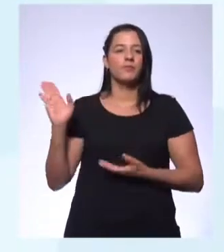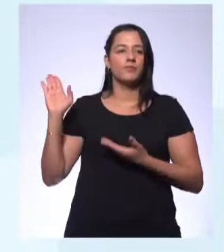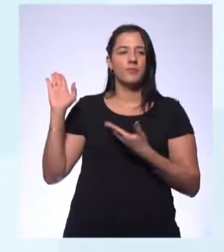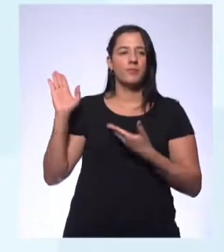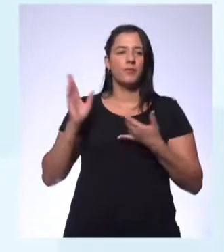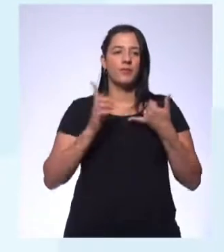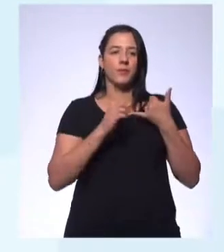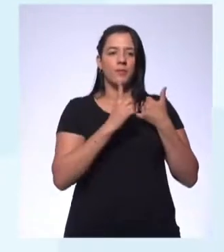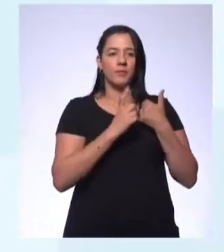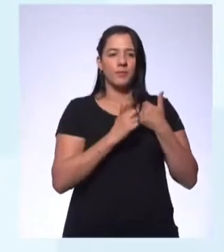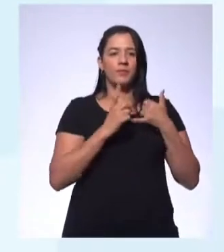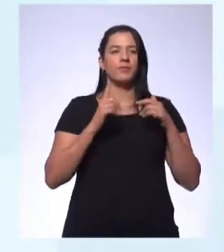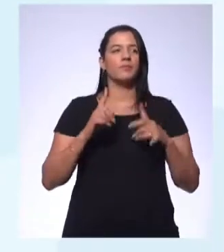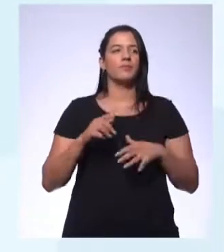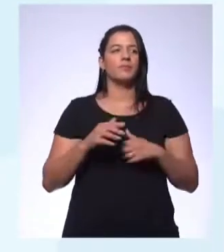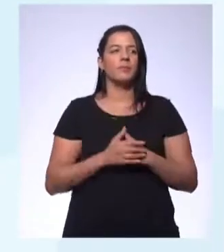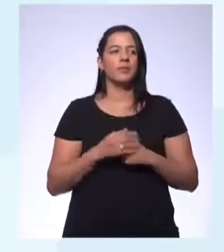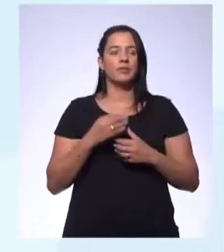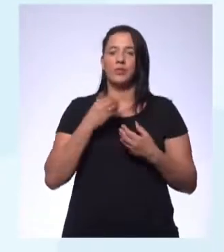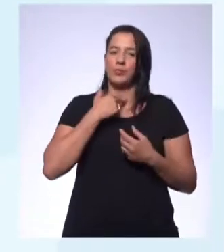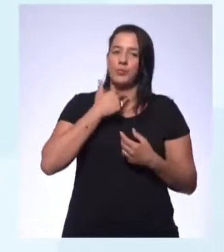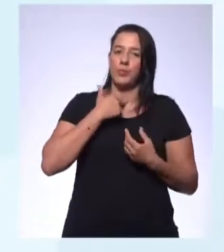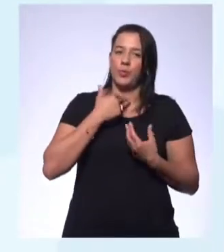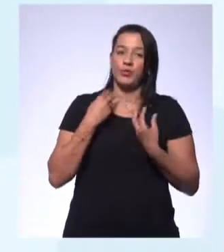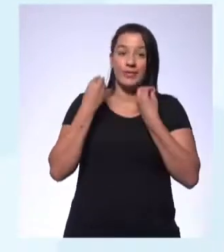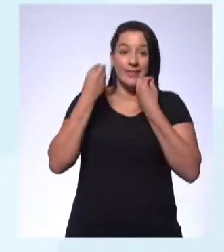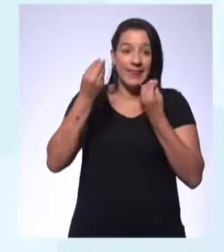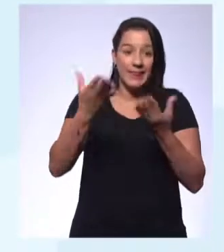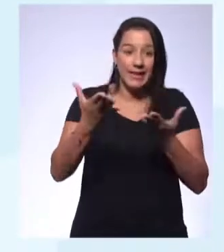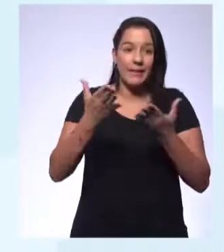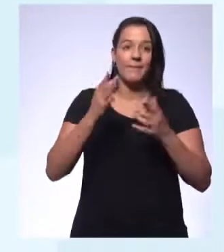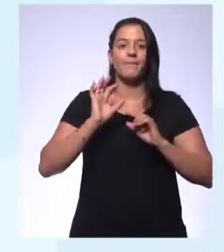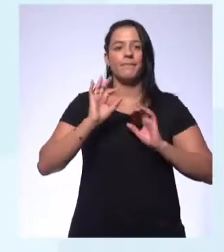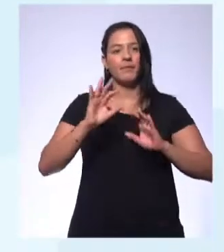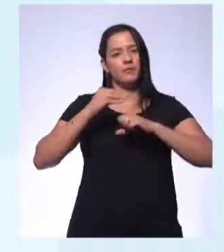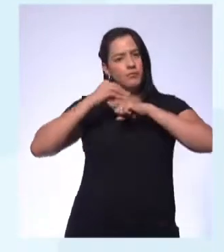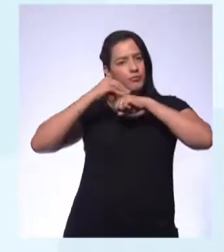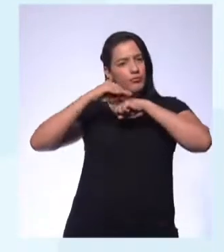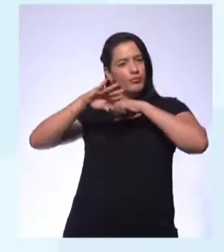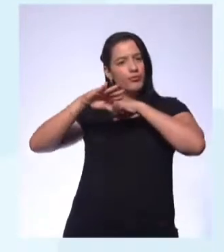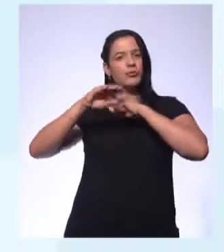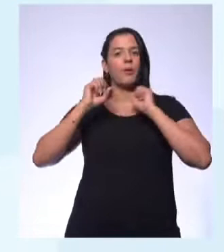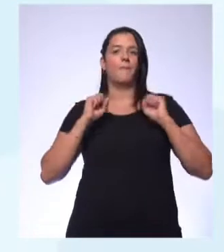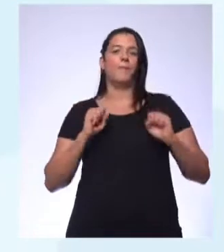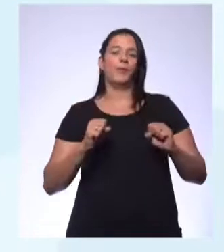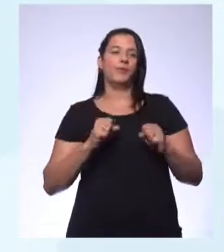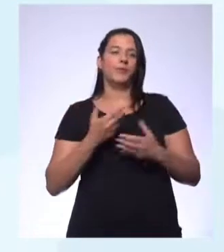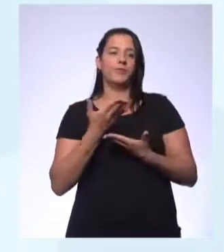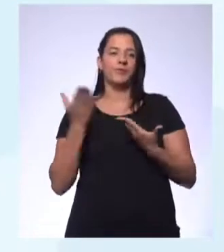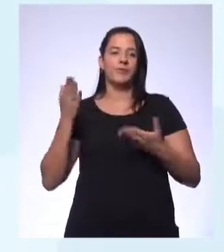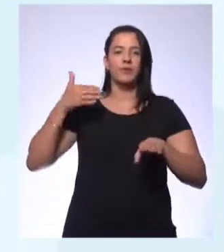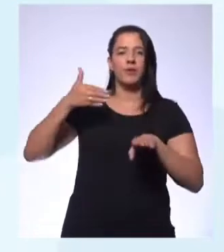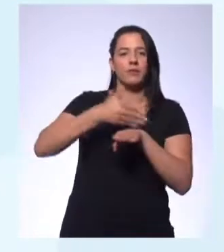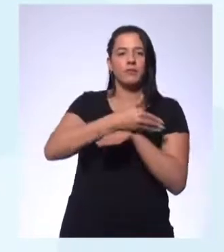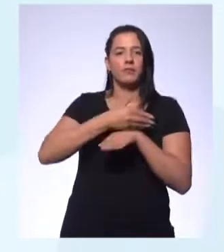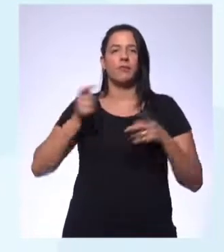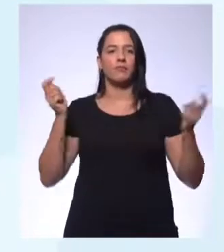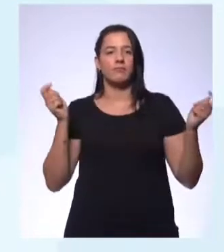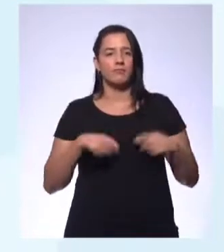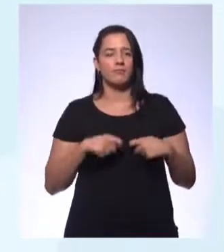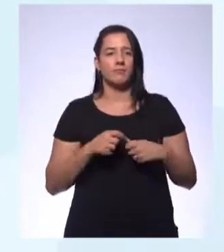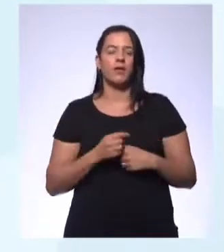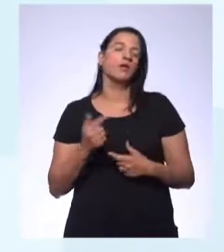tá? A gente não pode dar esse material para vocês como a gente queria, mas está aí, ó, tá? Vocês têm acesso e a gente